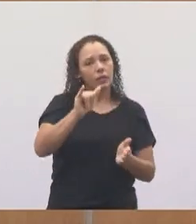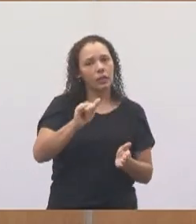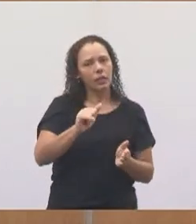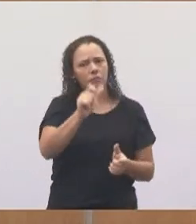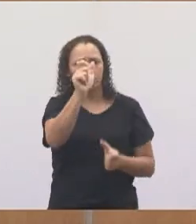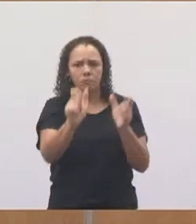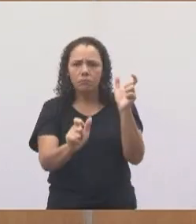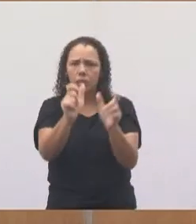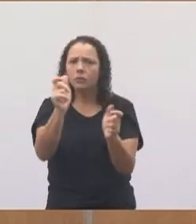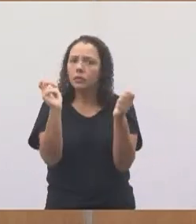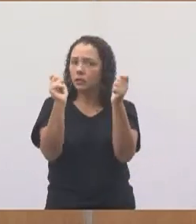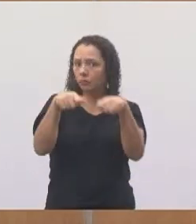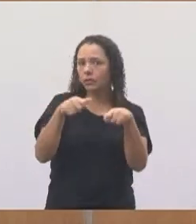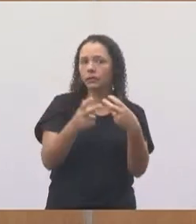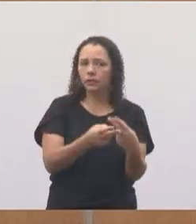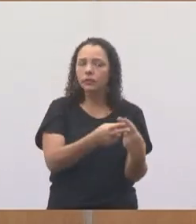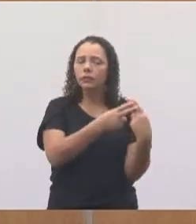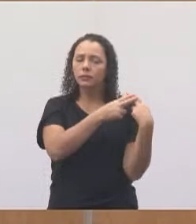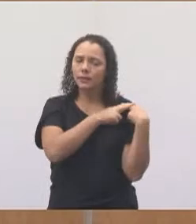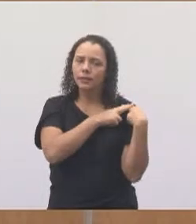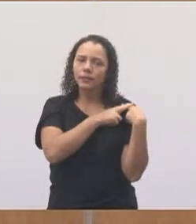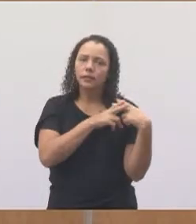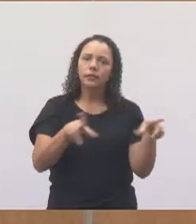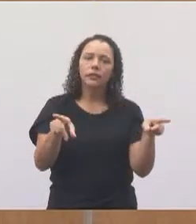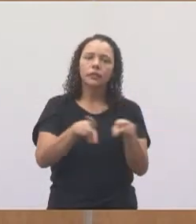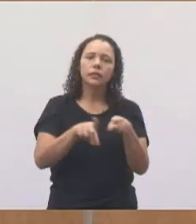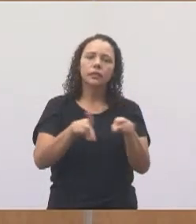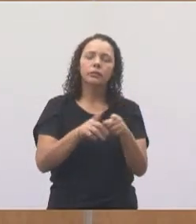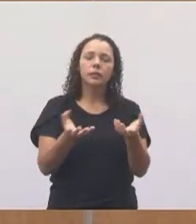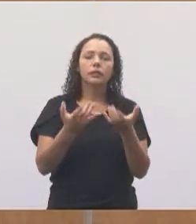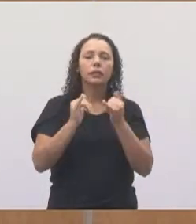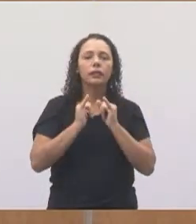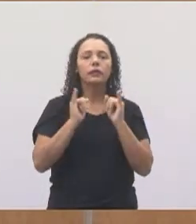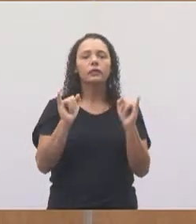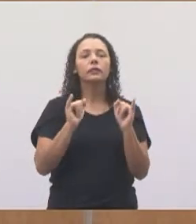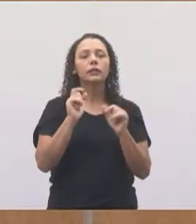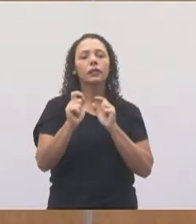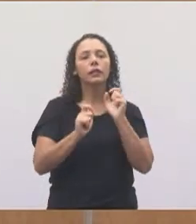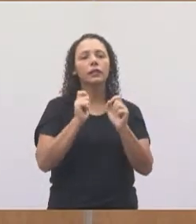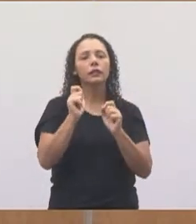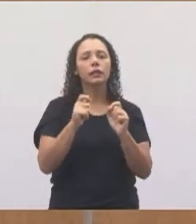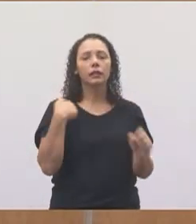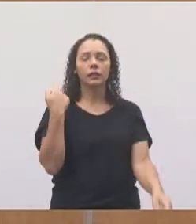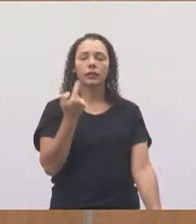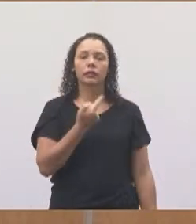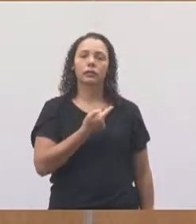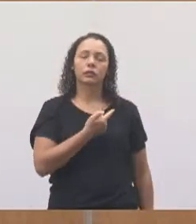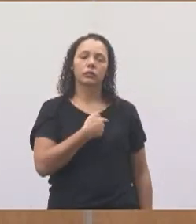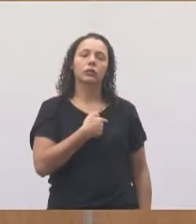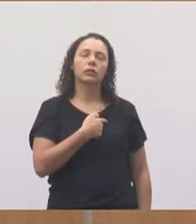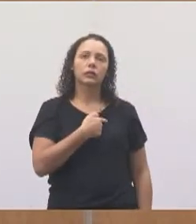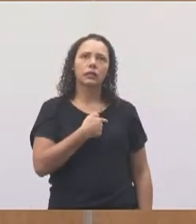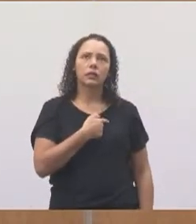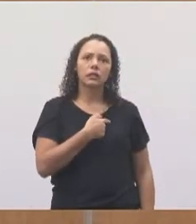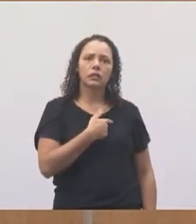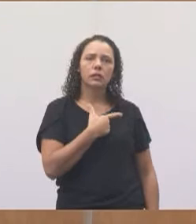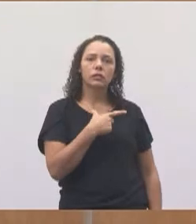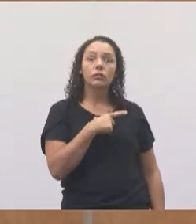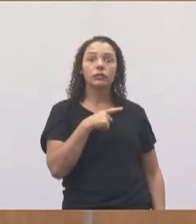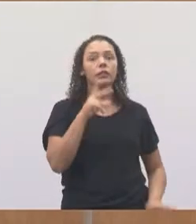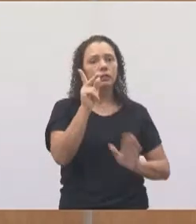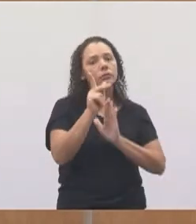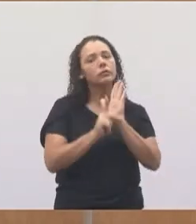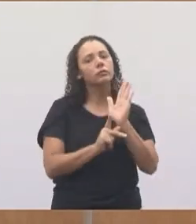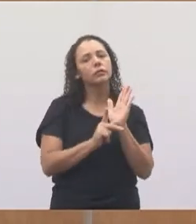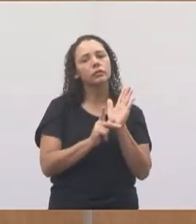e salientar também, isso que eu queria dizer aqui na tribuna, que nós tivemos um